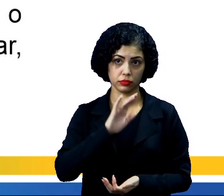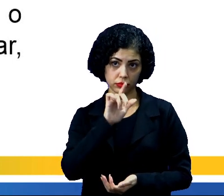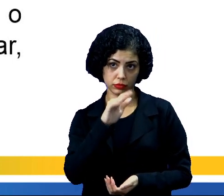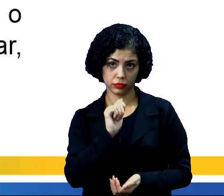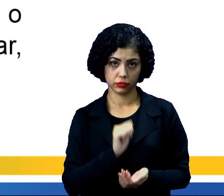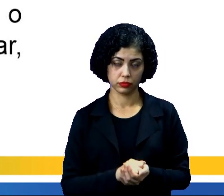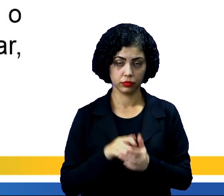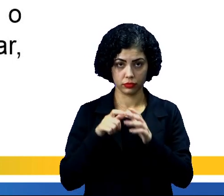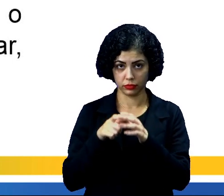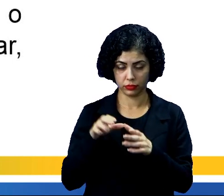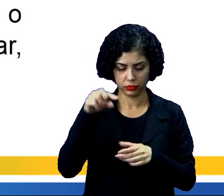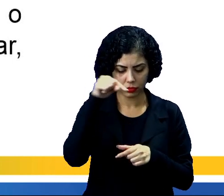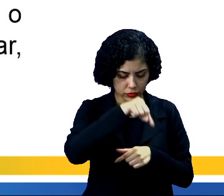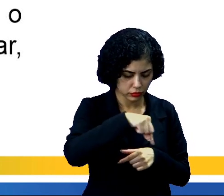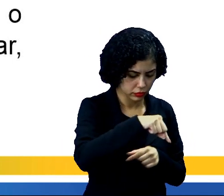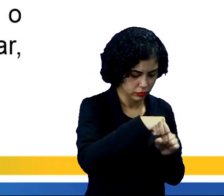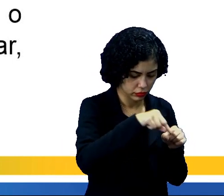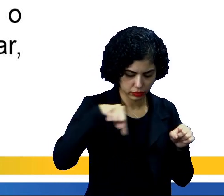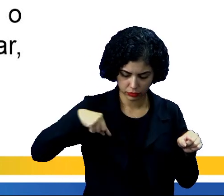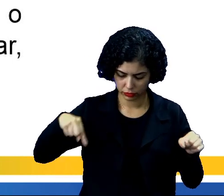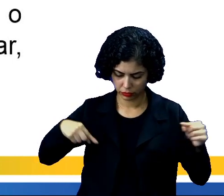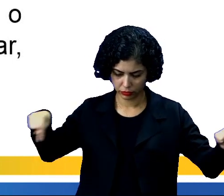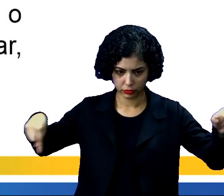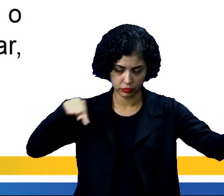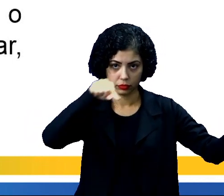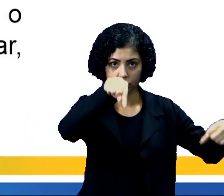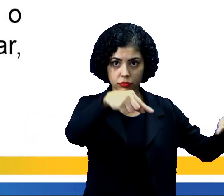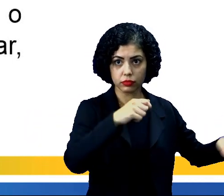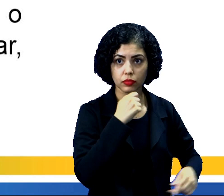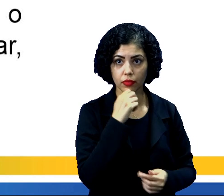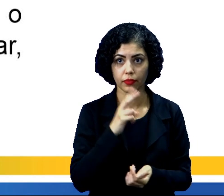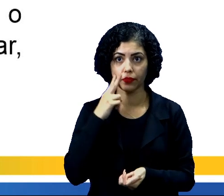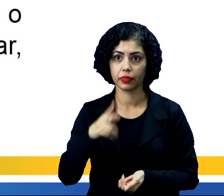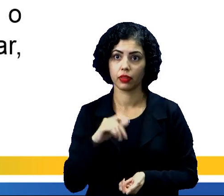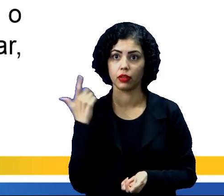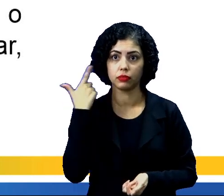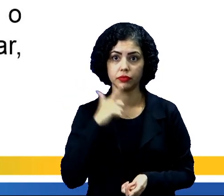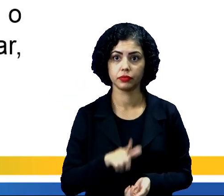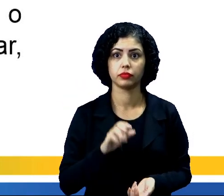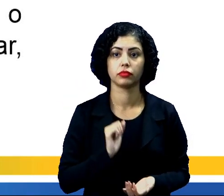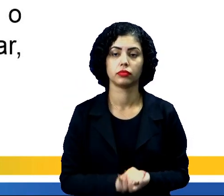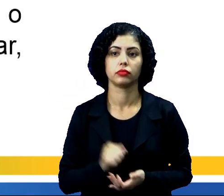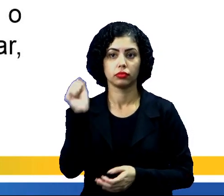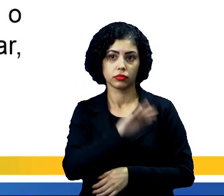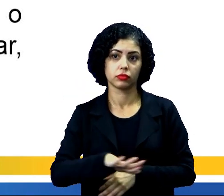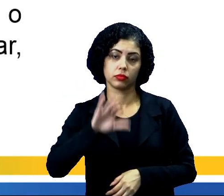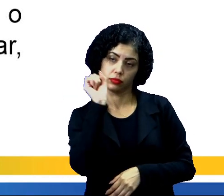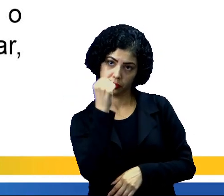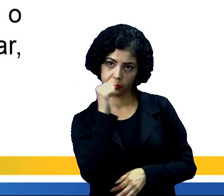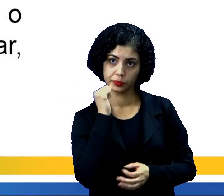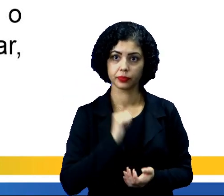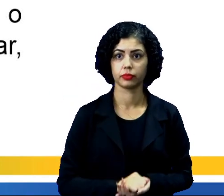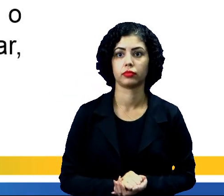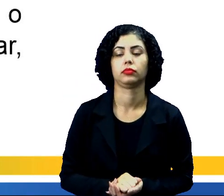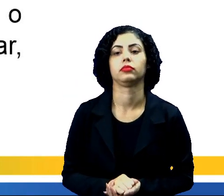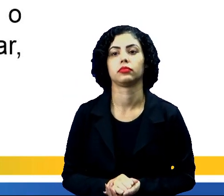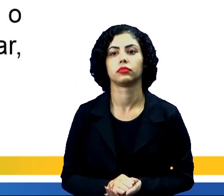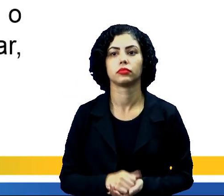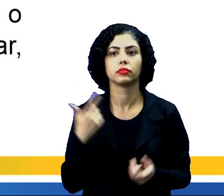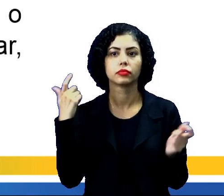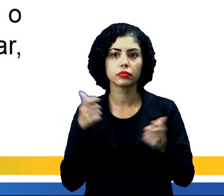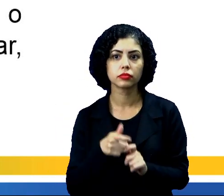uma bola para os buracos que ficam espalhados pelo campo. Vence quem acertar todos os buracos, geralmente são 8, em